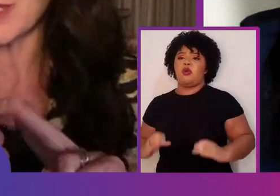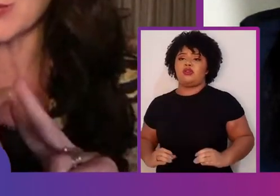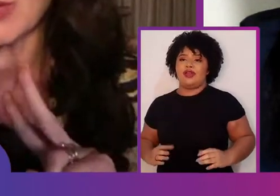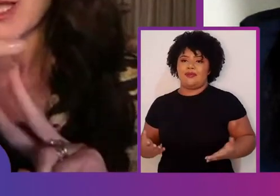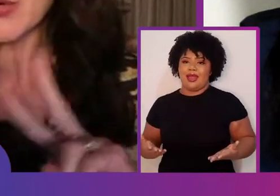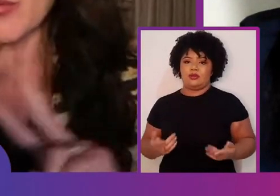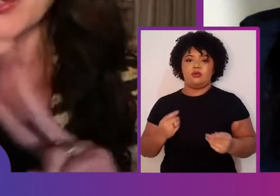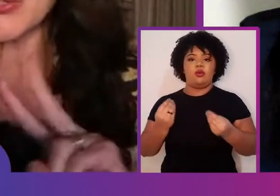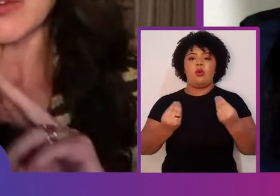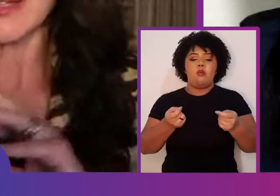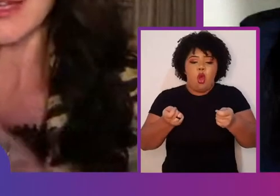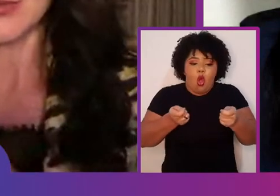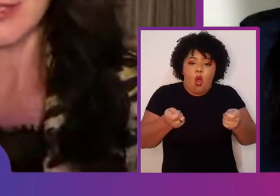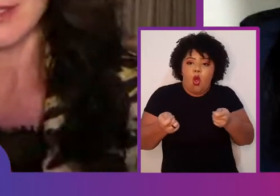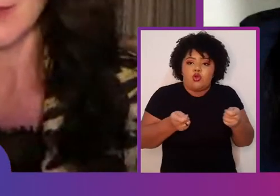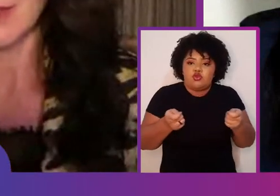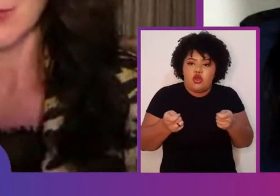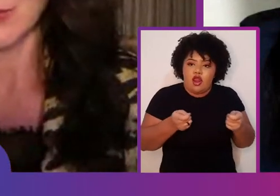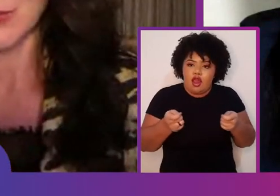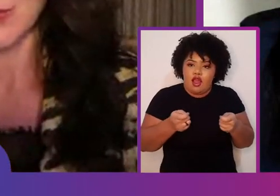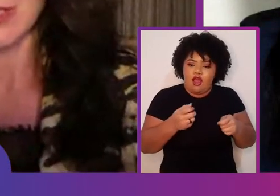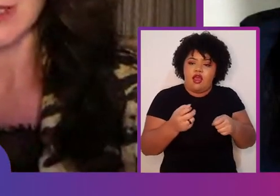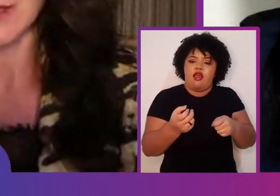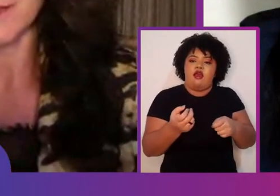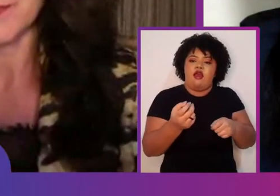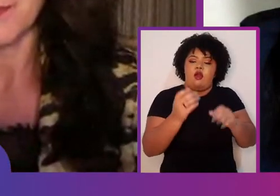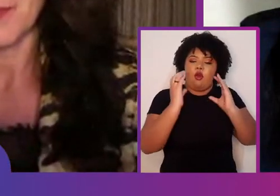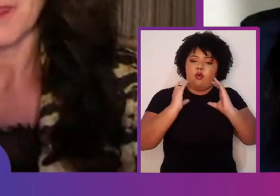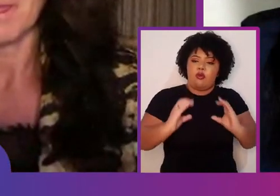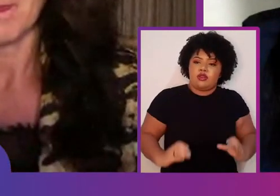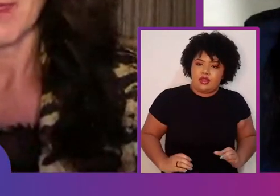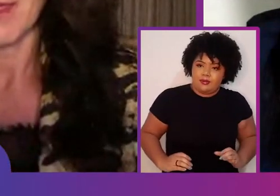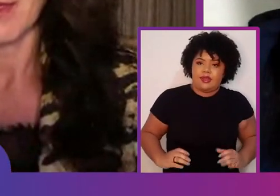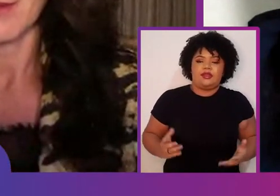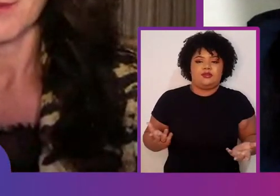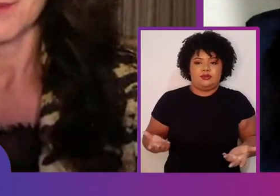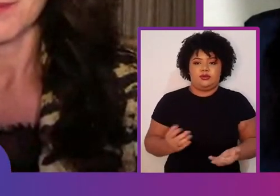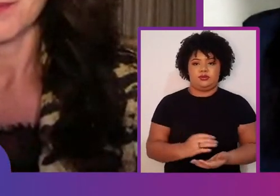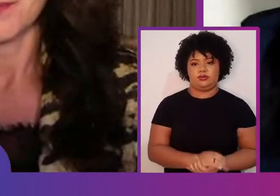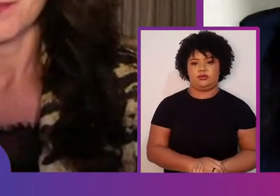o comportamento? E como a gente faz a associação entre as duas coisas?